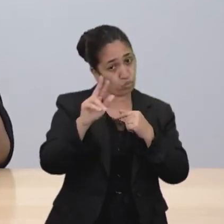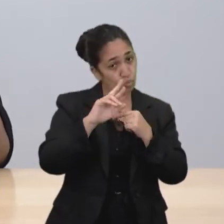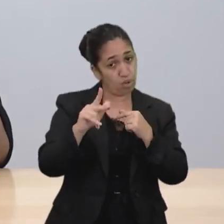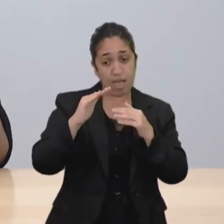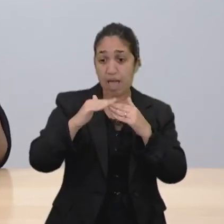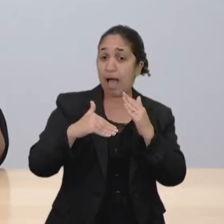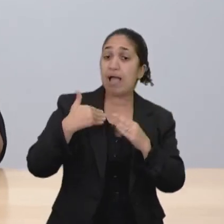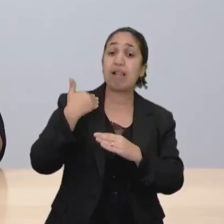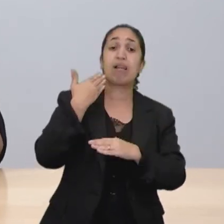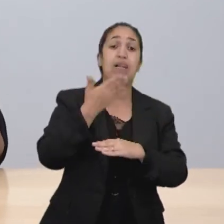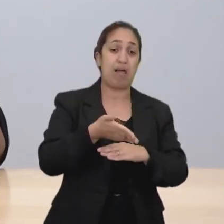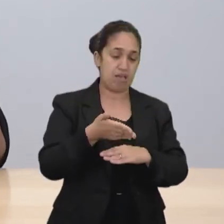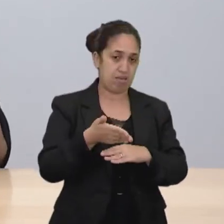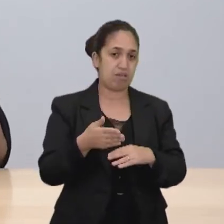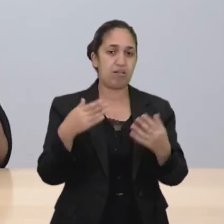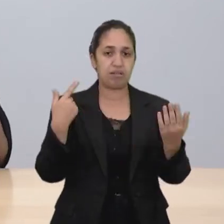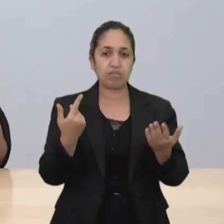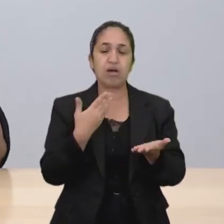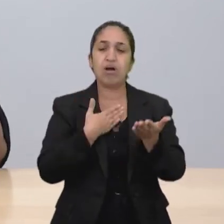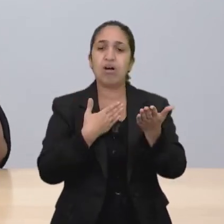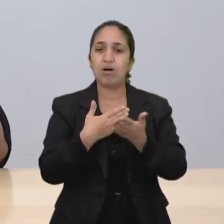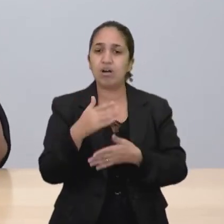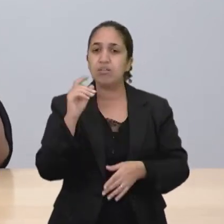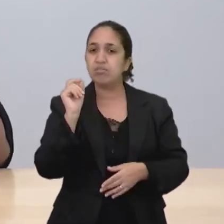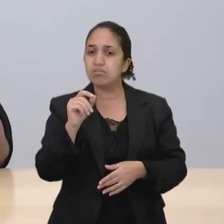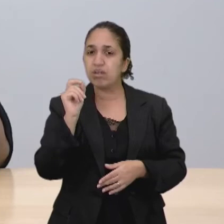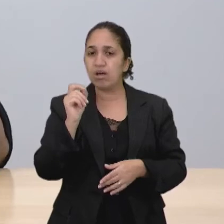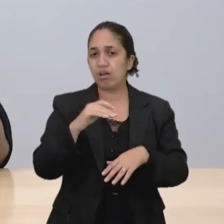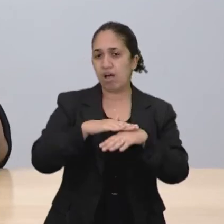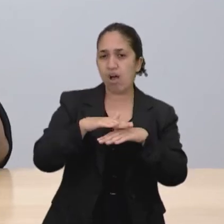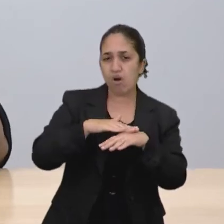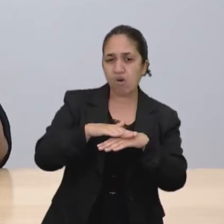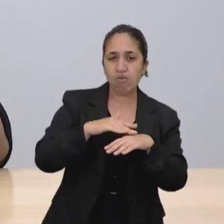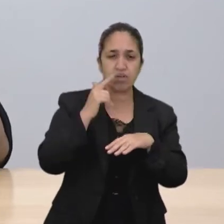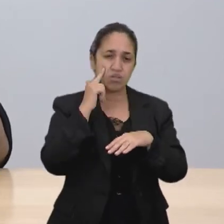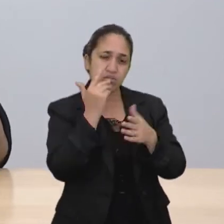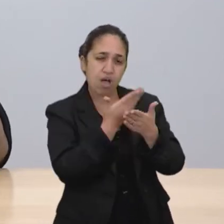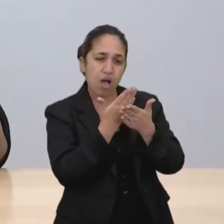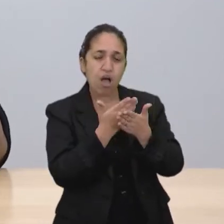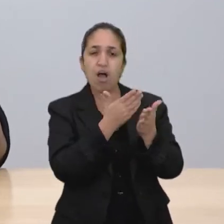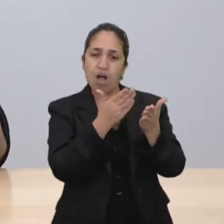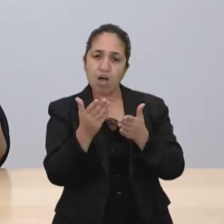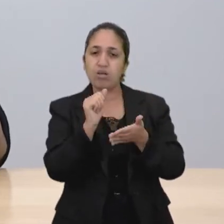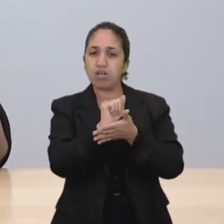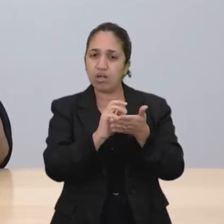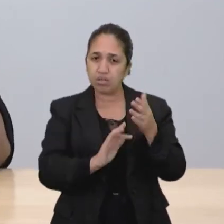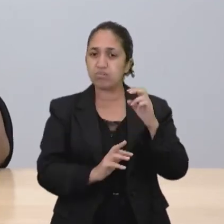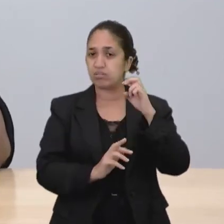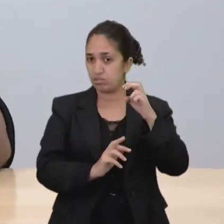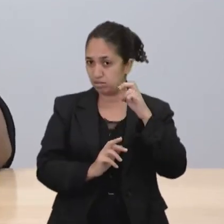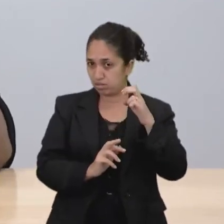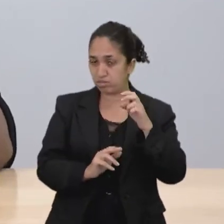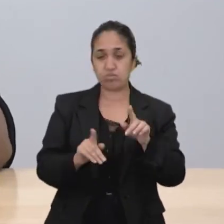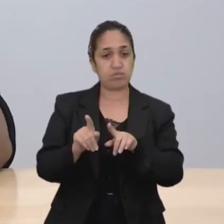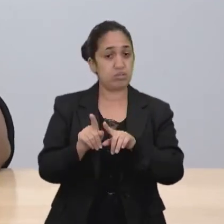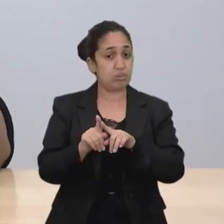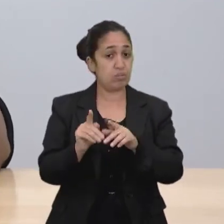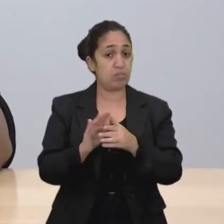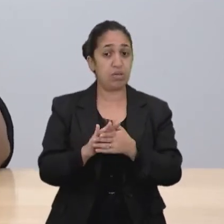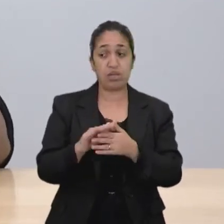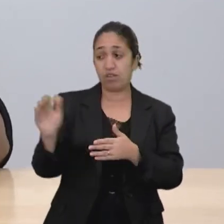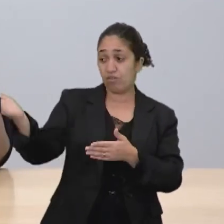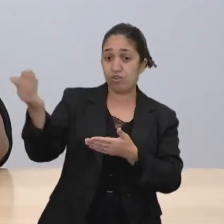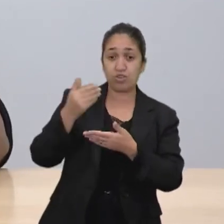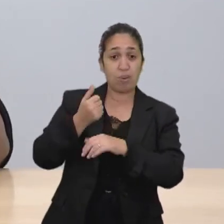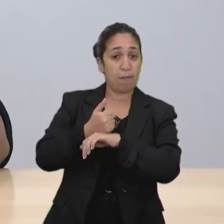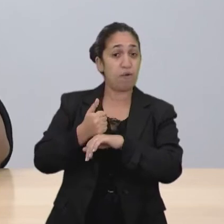vai além disso. Então a gente vai começar a falar sobre isso, porque teremos algumas aulas ainda na atividade 5, inclusive trarei uma especialista